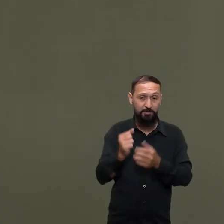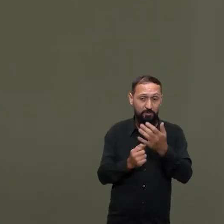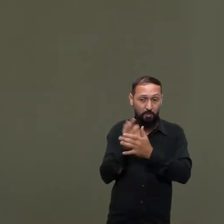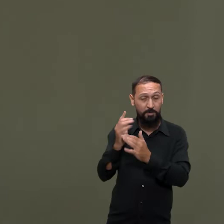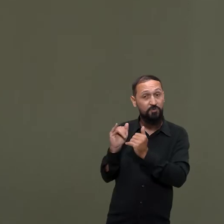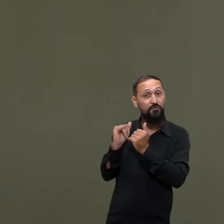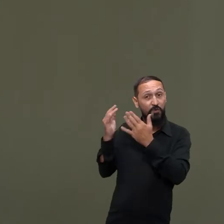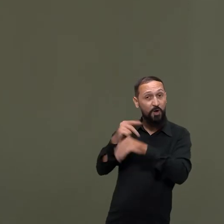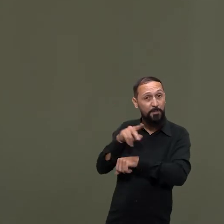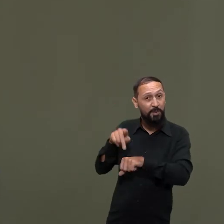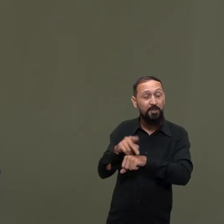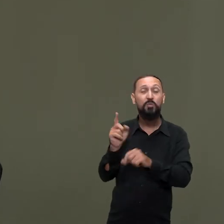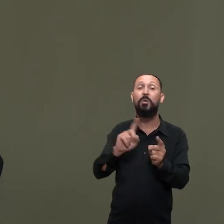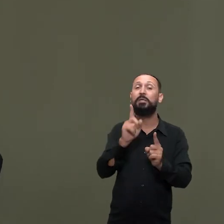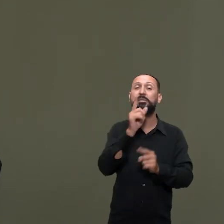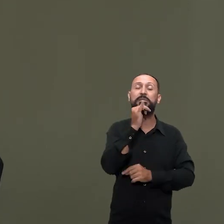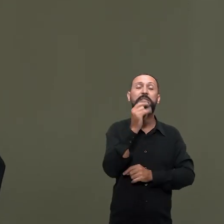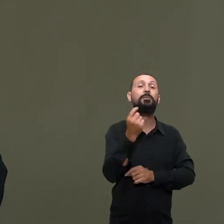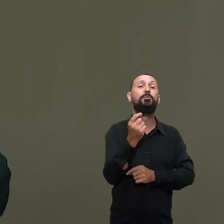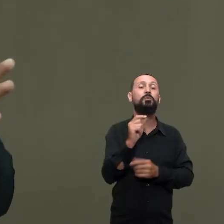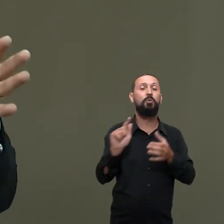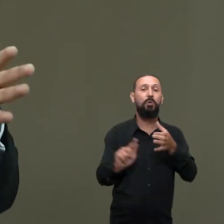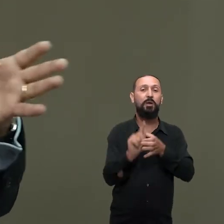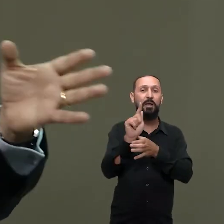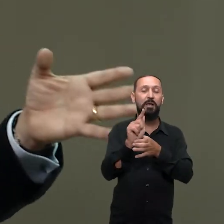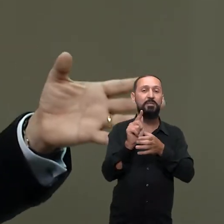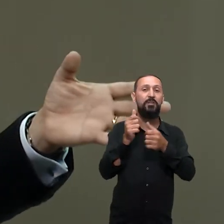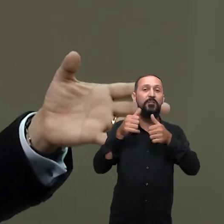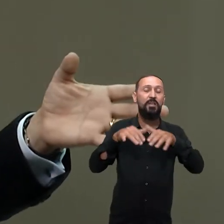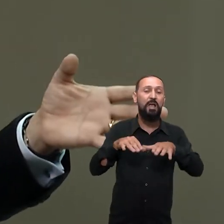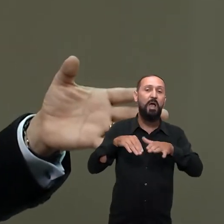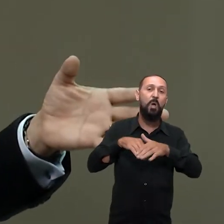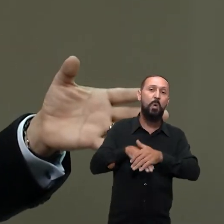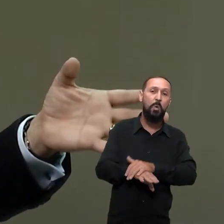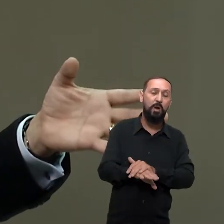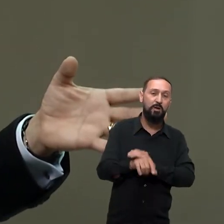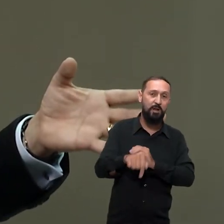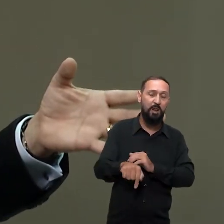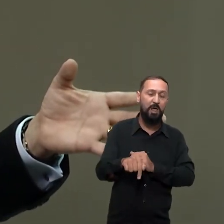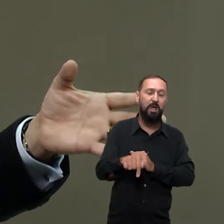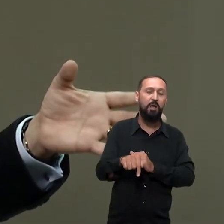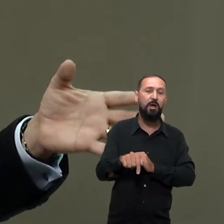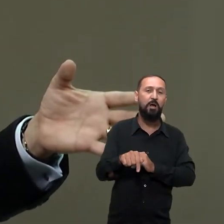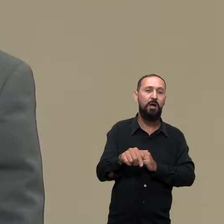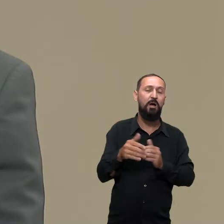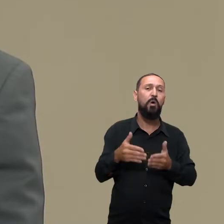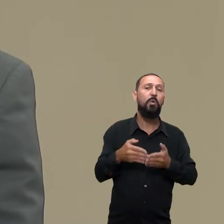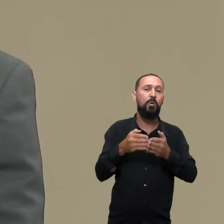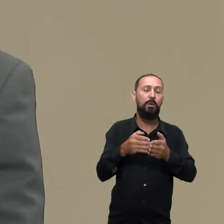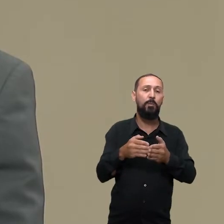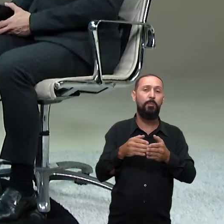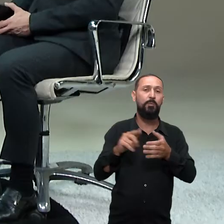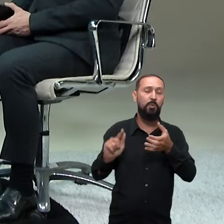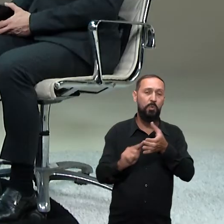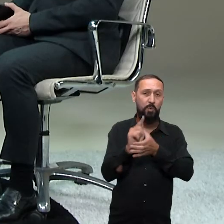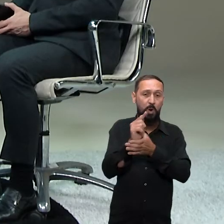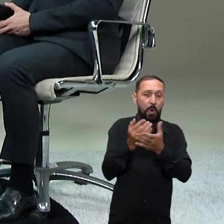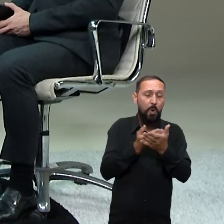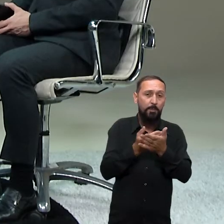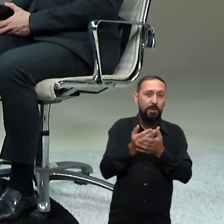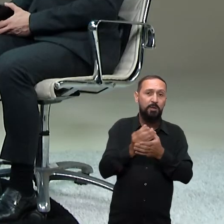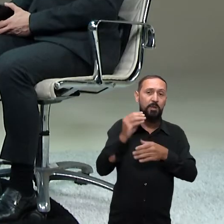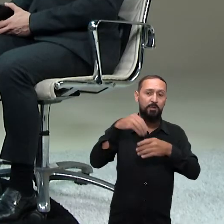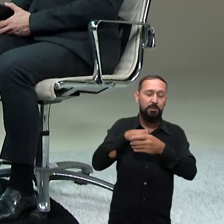importação não é o fato, por exemplo, de o gás ficar ou não armazenado em Corumbá, né? Porque o gás ele entra em